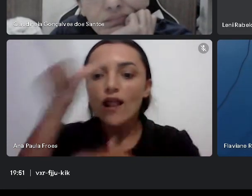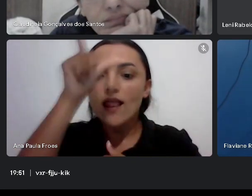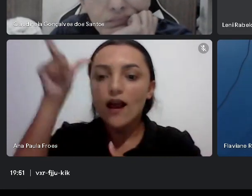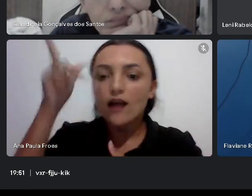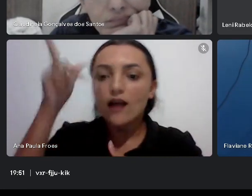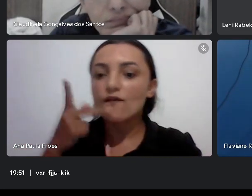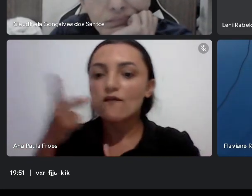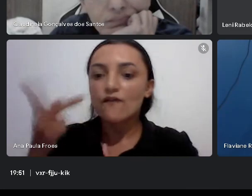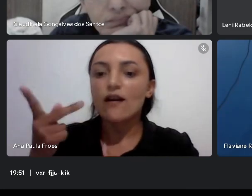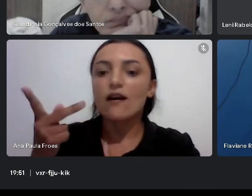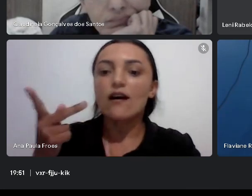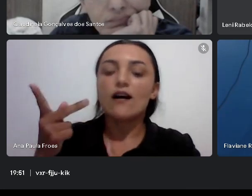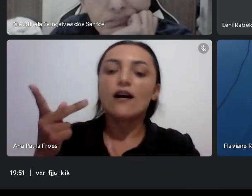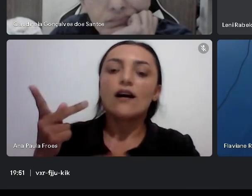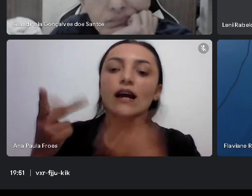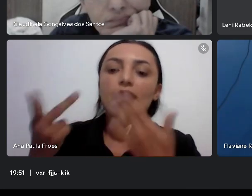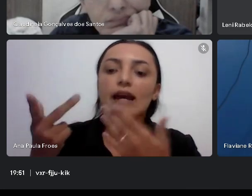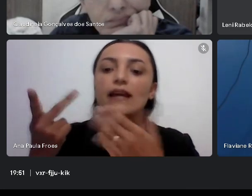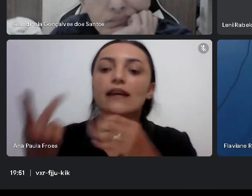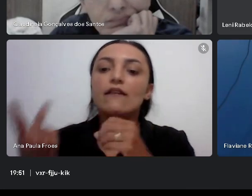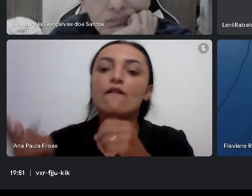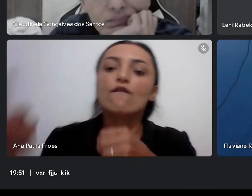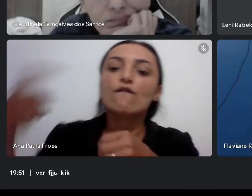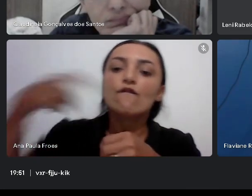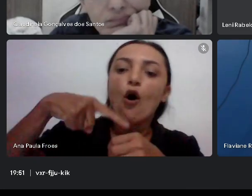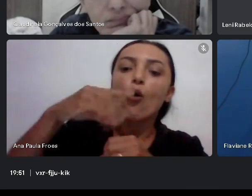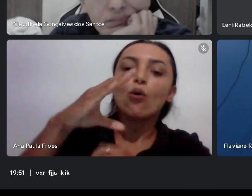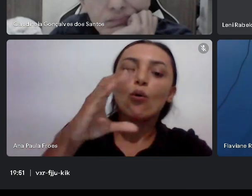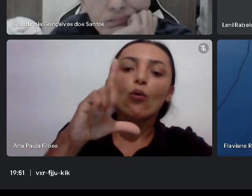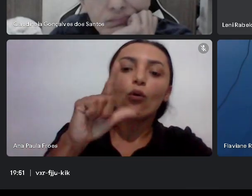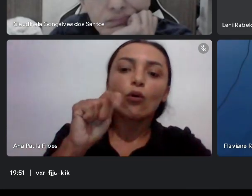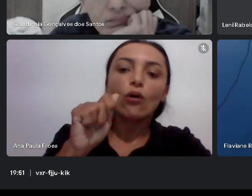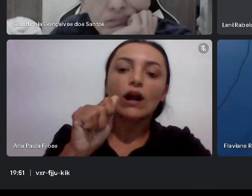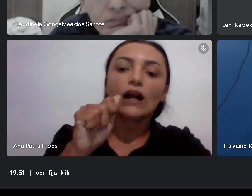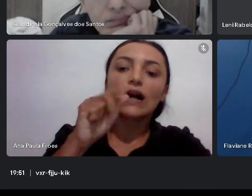E retomo com Claudineia e vou pegar algumas questõezinhas que estão aqui no chat.